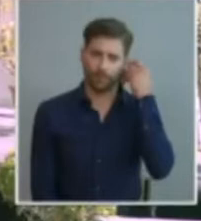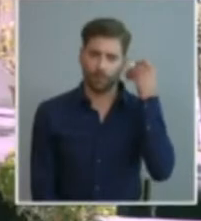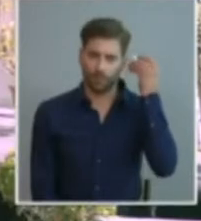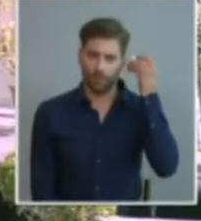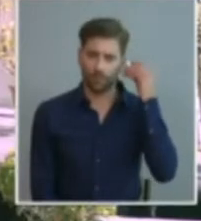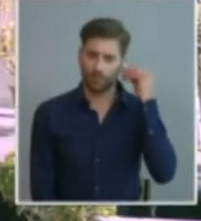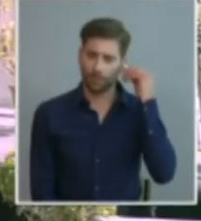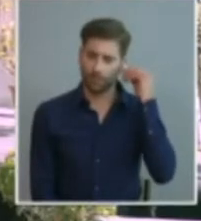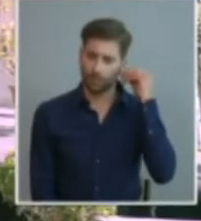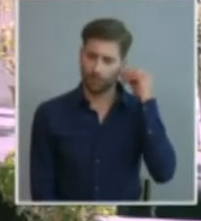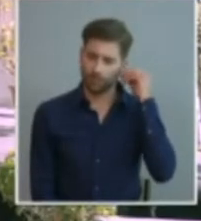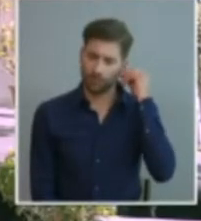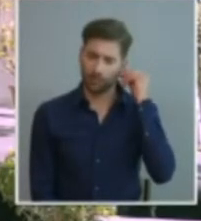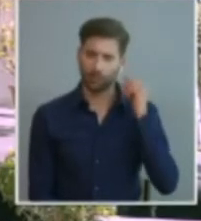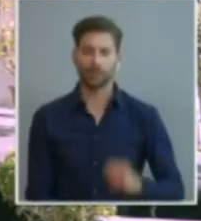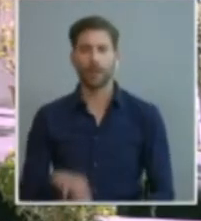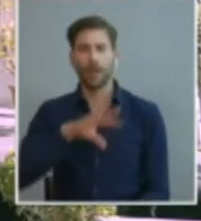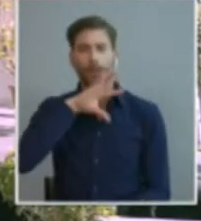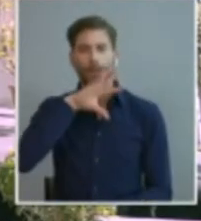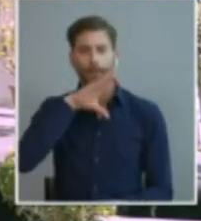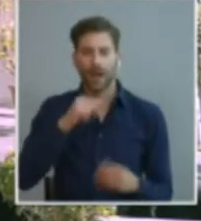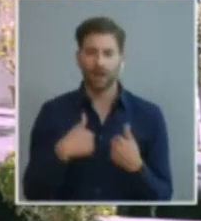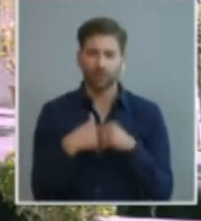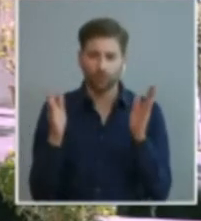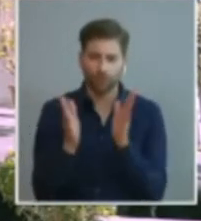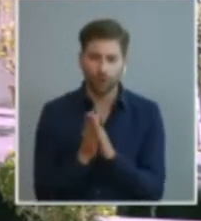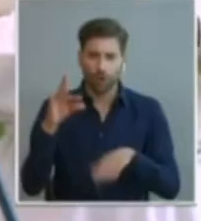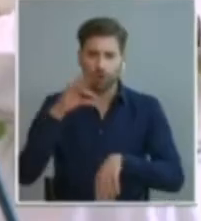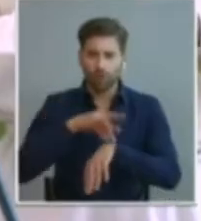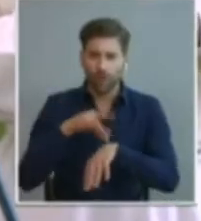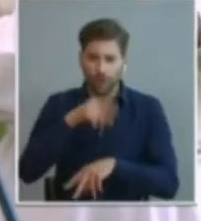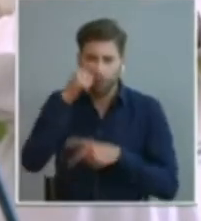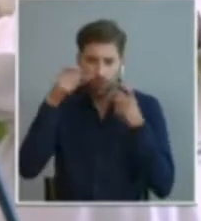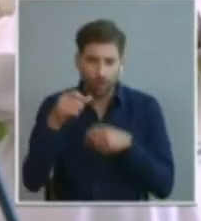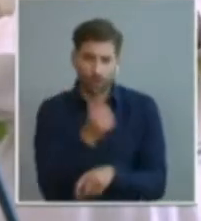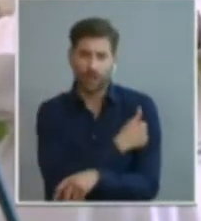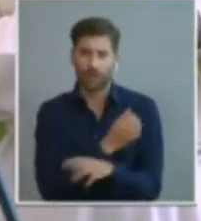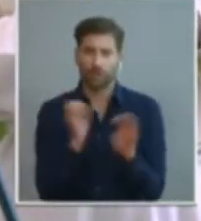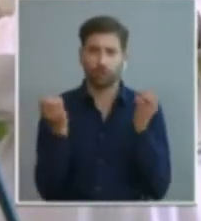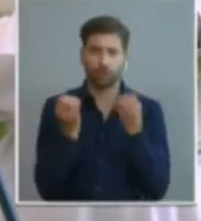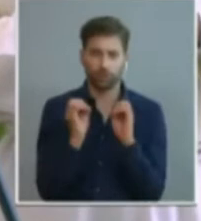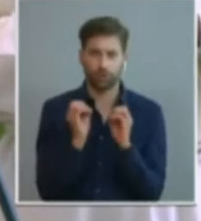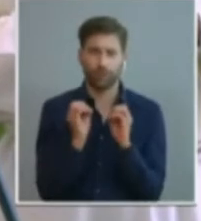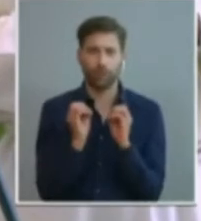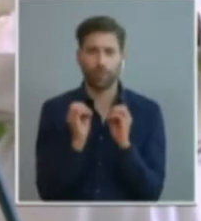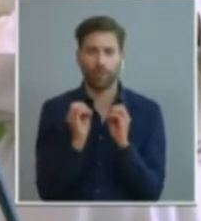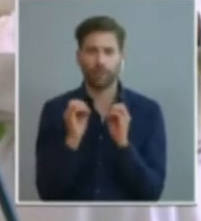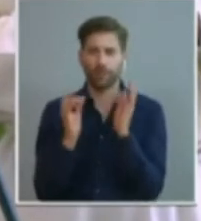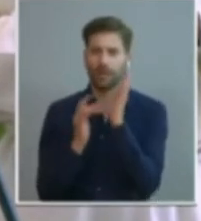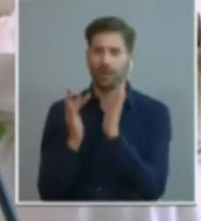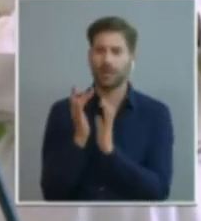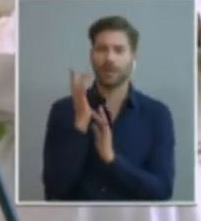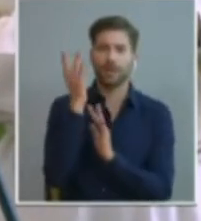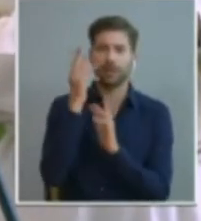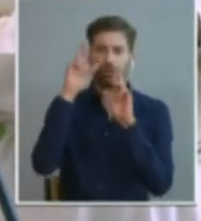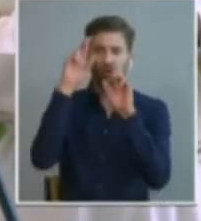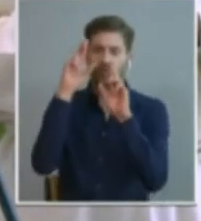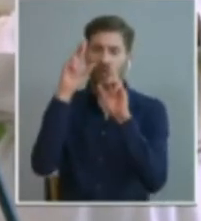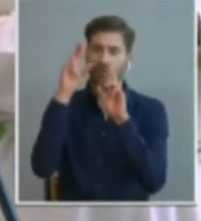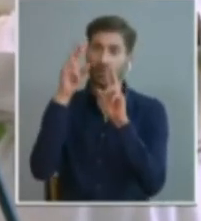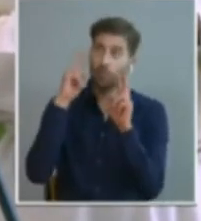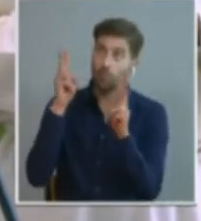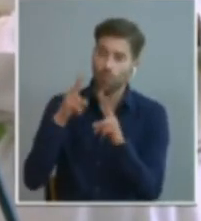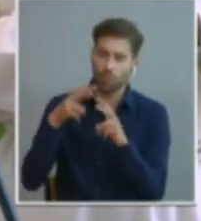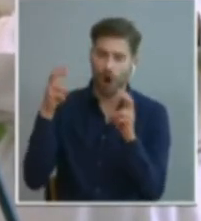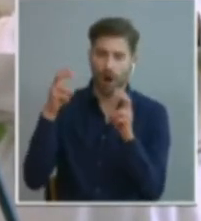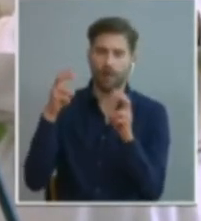Por todas as mães, pelos doentes e os sem abrigo, para que encontrem em Cristo a sua esperança e em